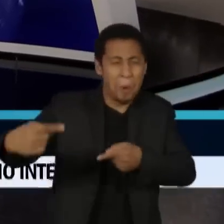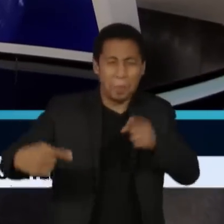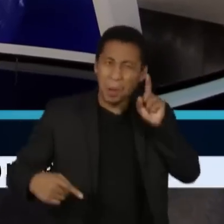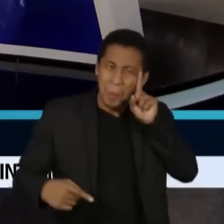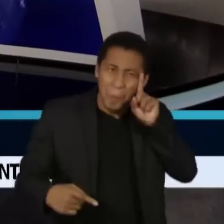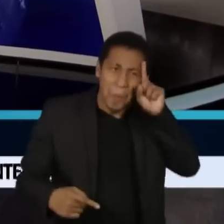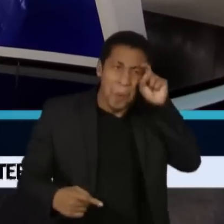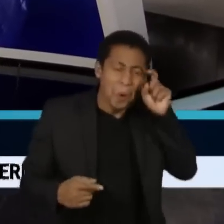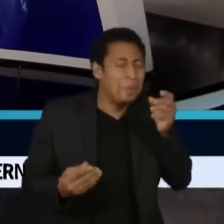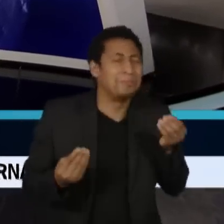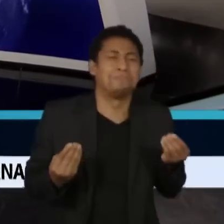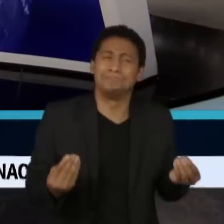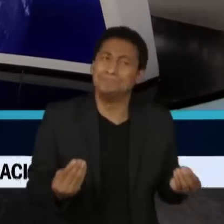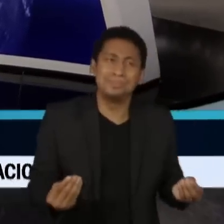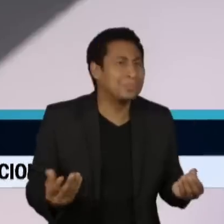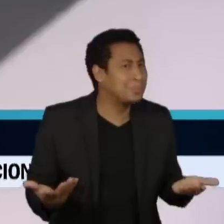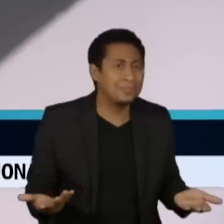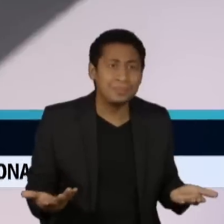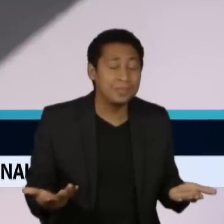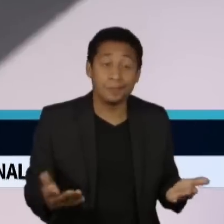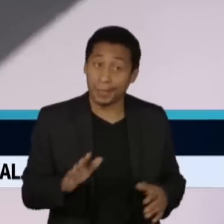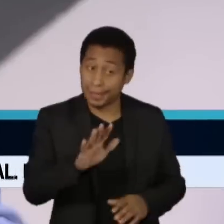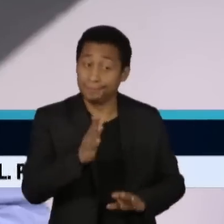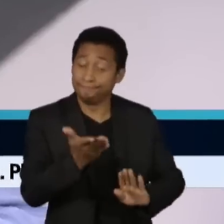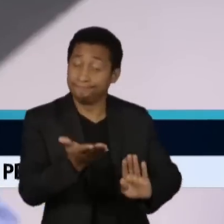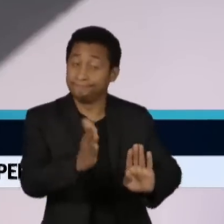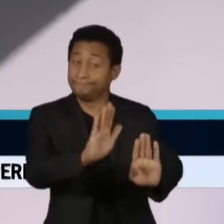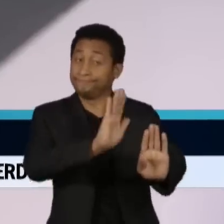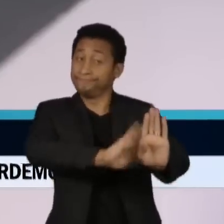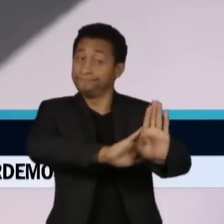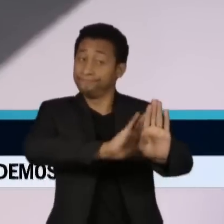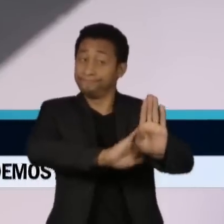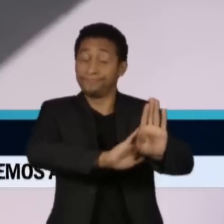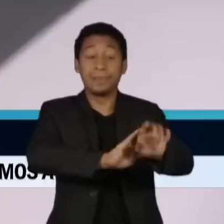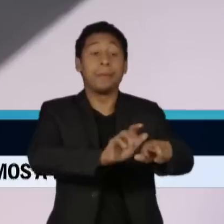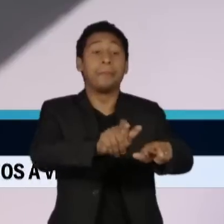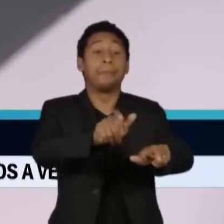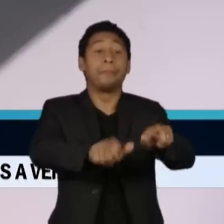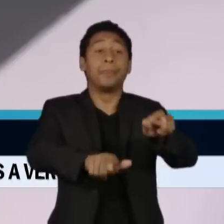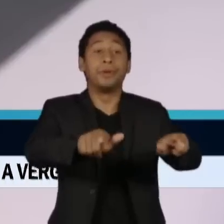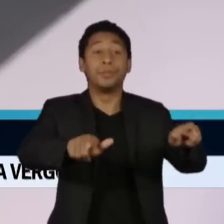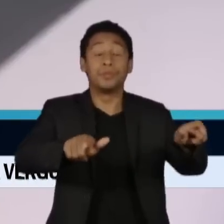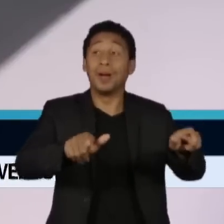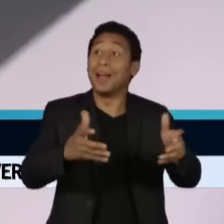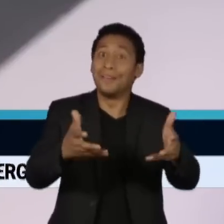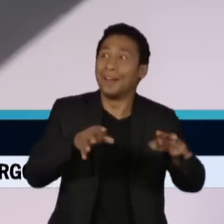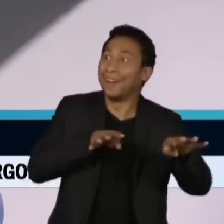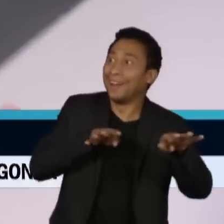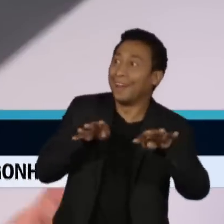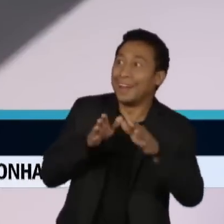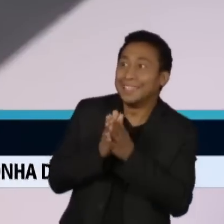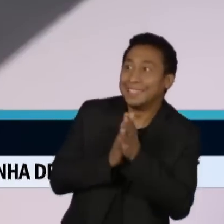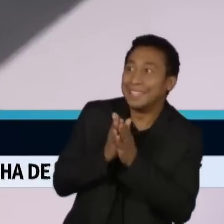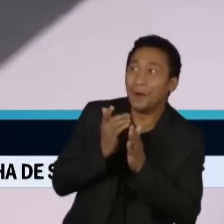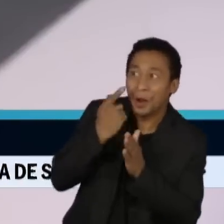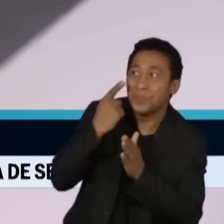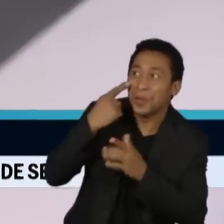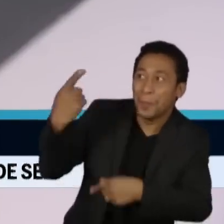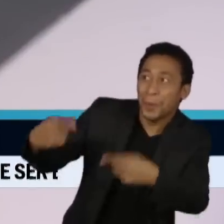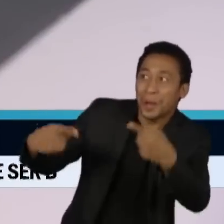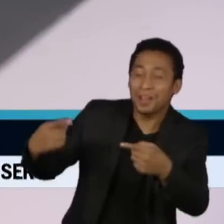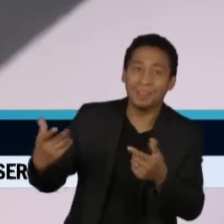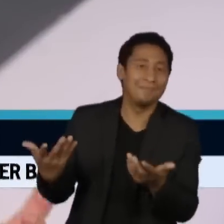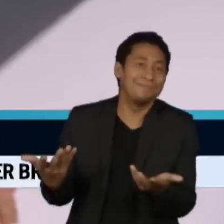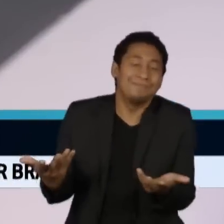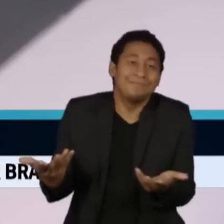coisa que é agradar as pessoas que gostam dessa briga política eleitoral Mas ele já ganhou eleição